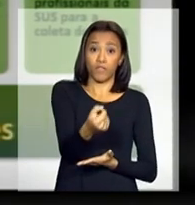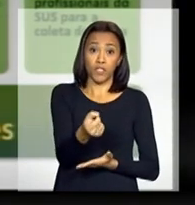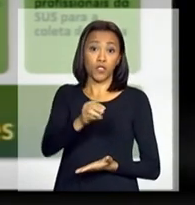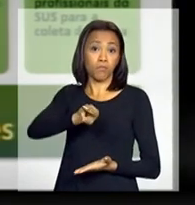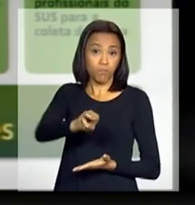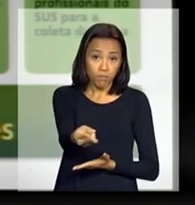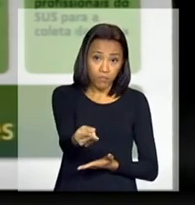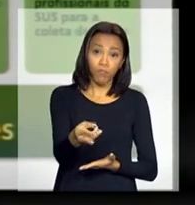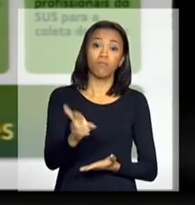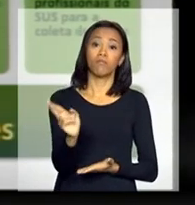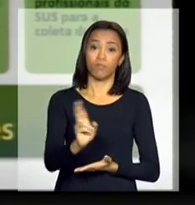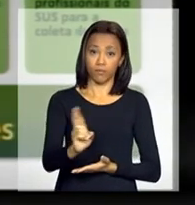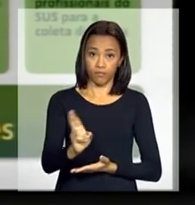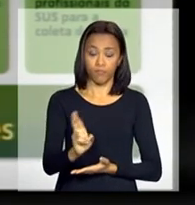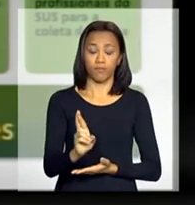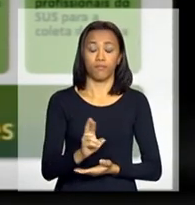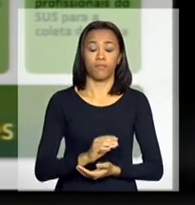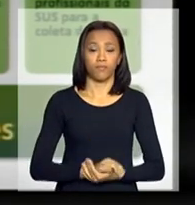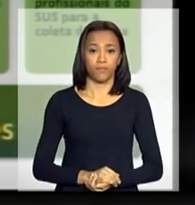reais